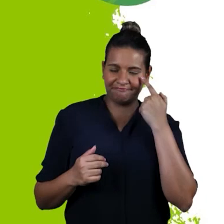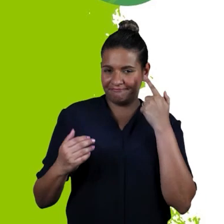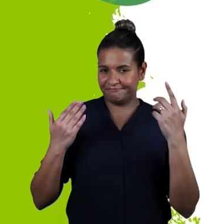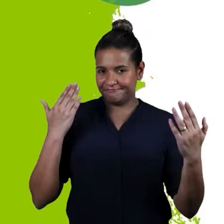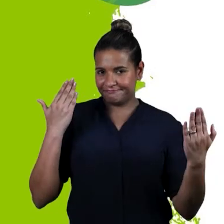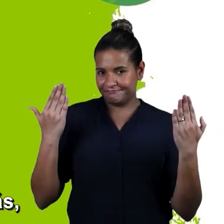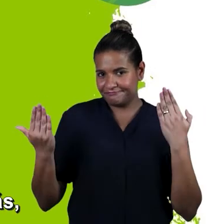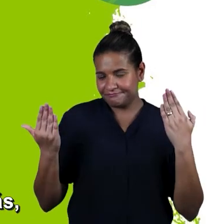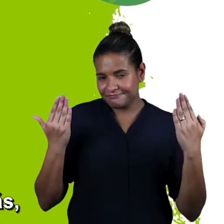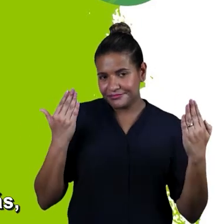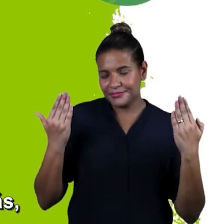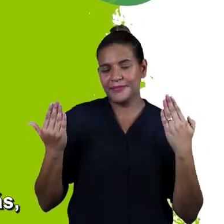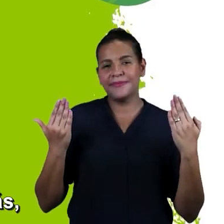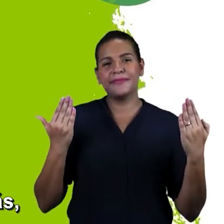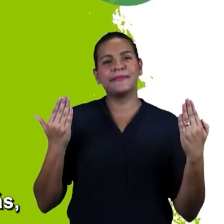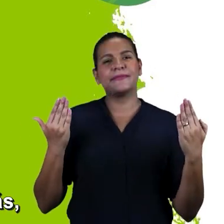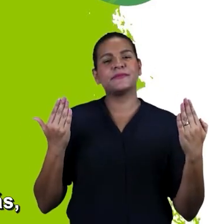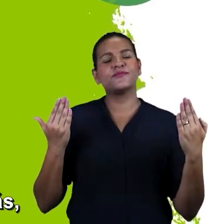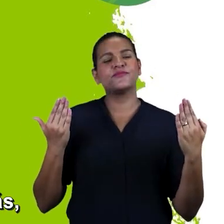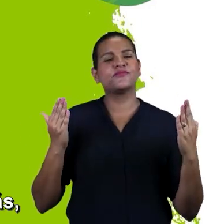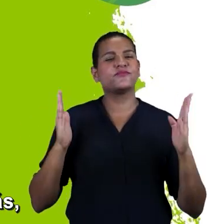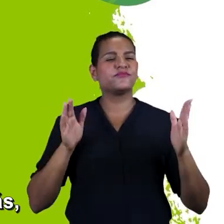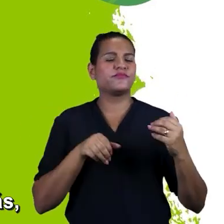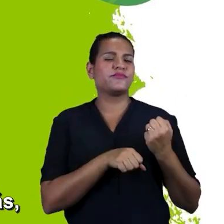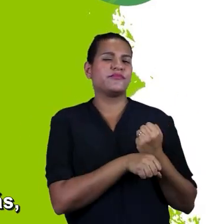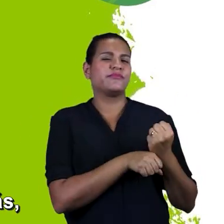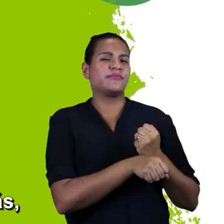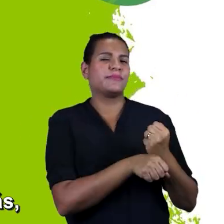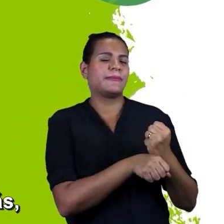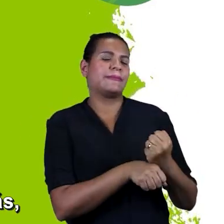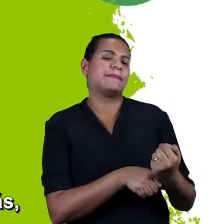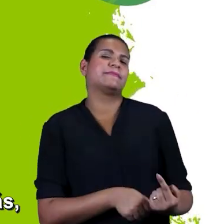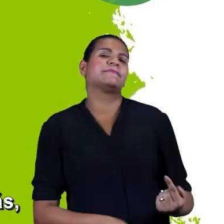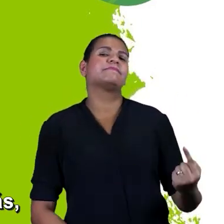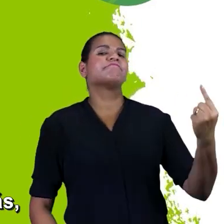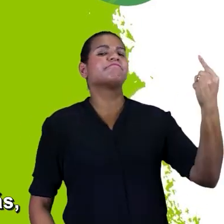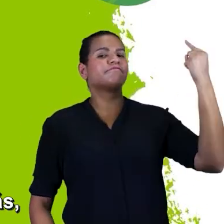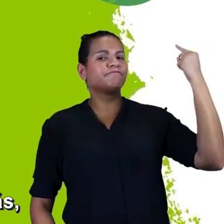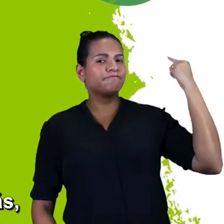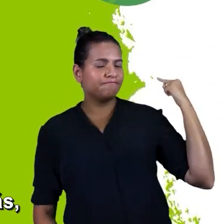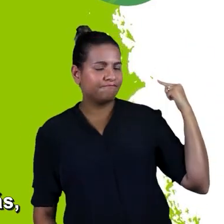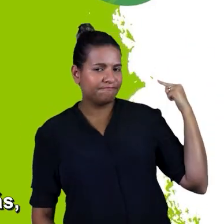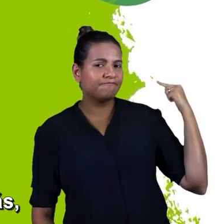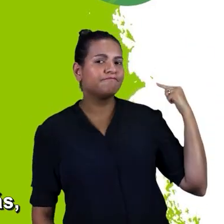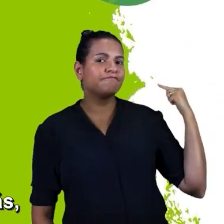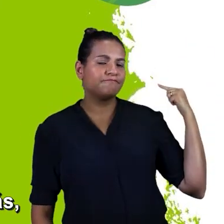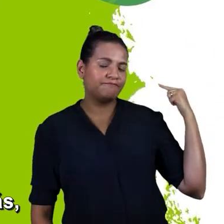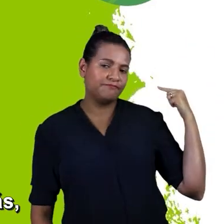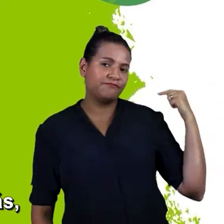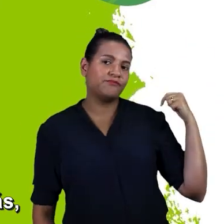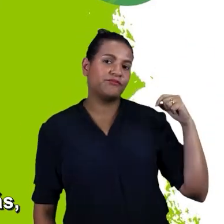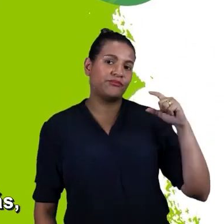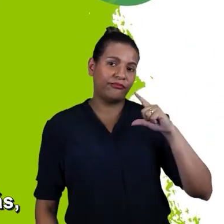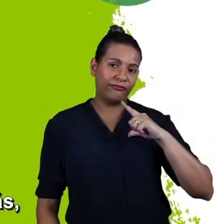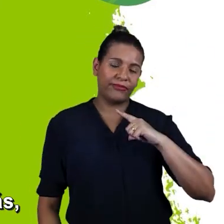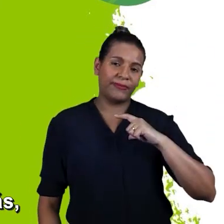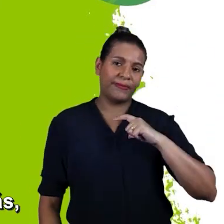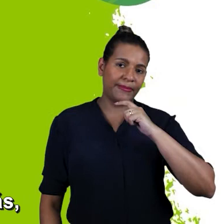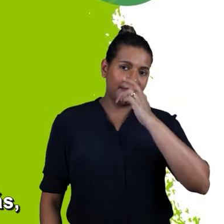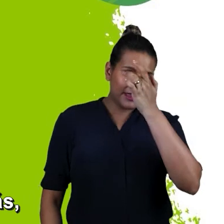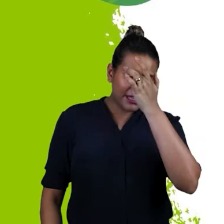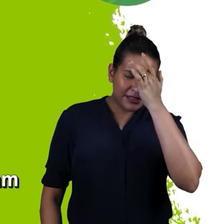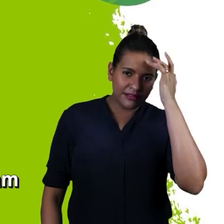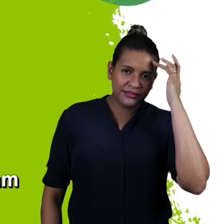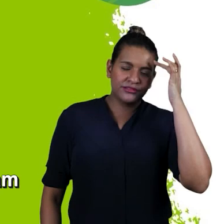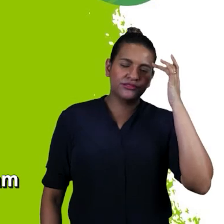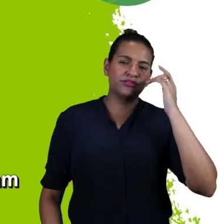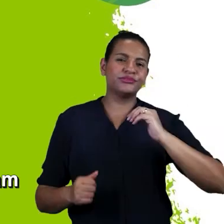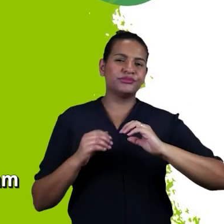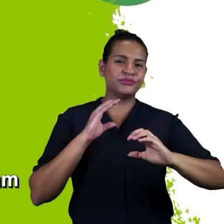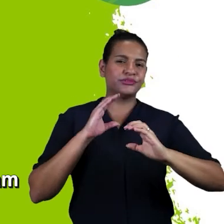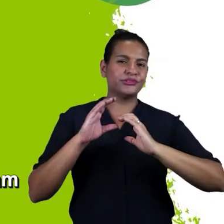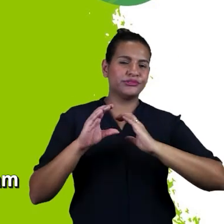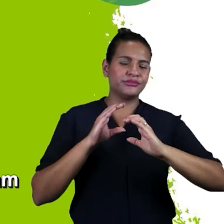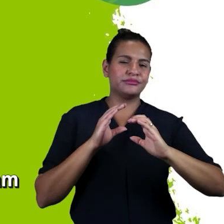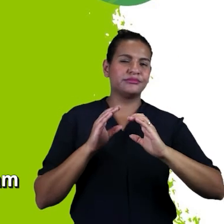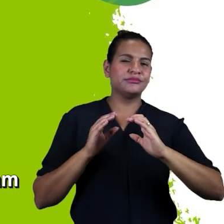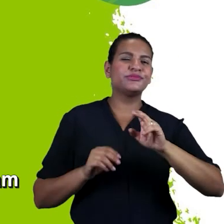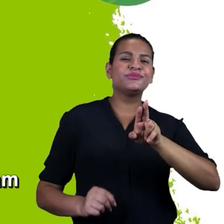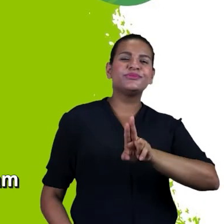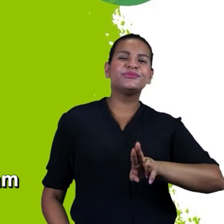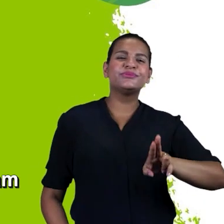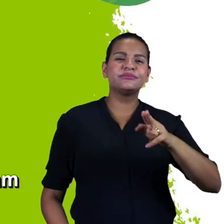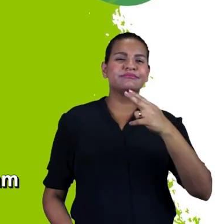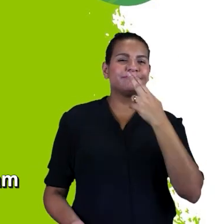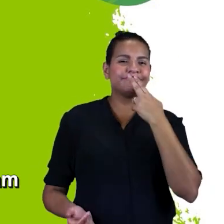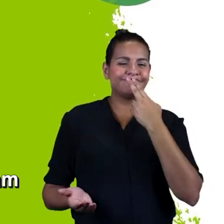muito rápido. Então, se a gente para comparar com décadas atrás, onde